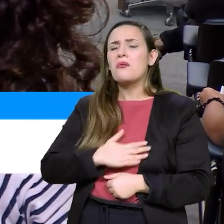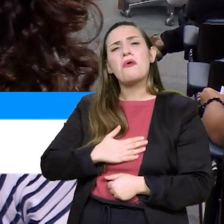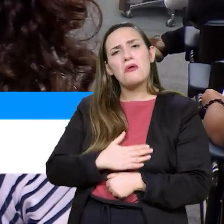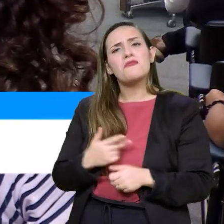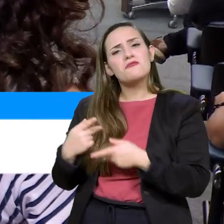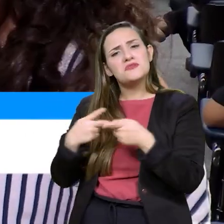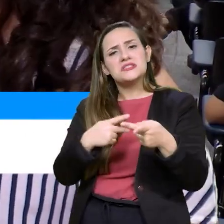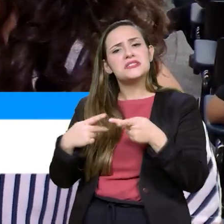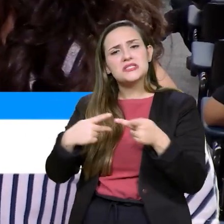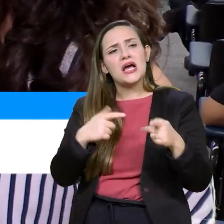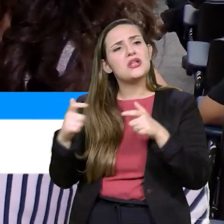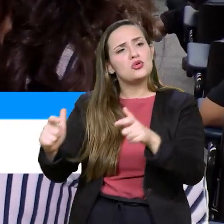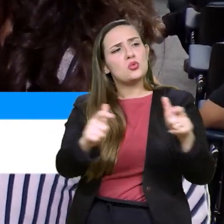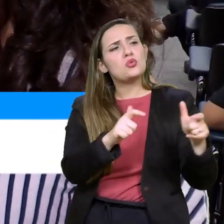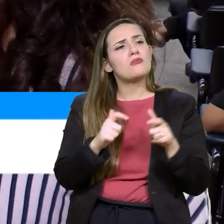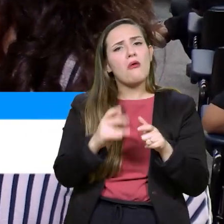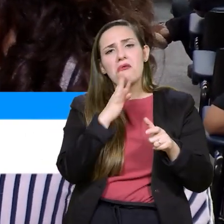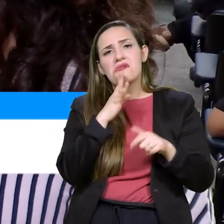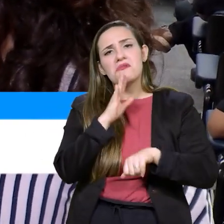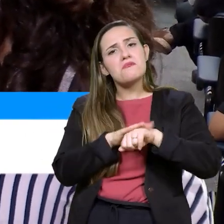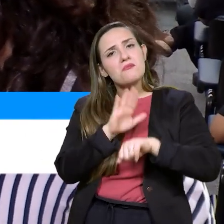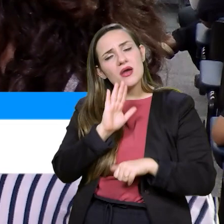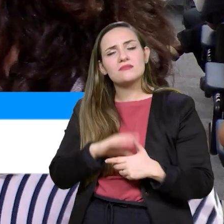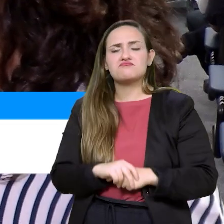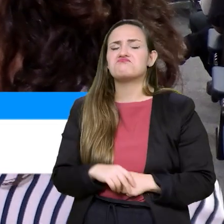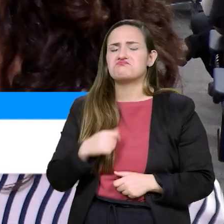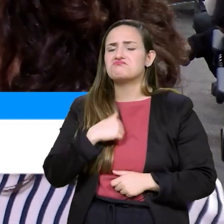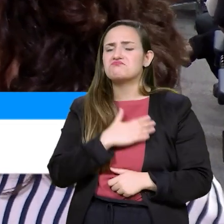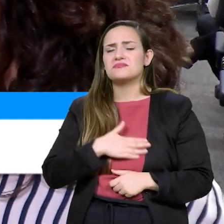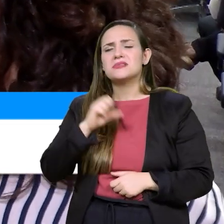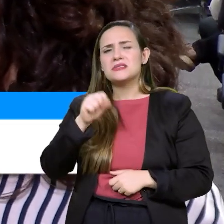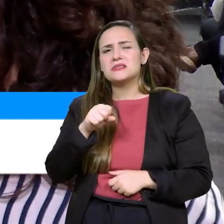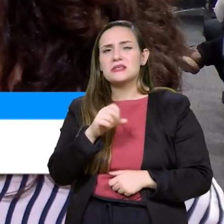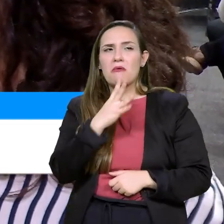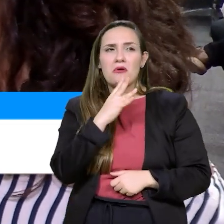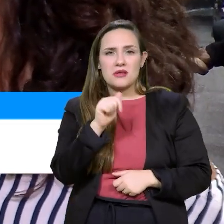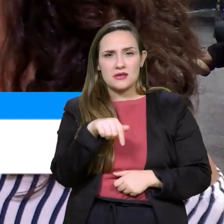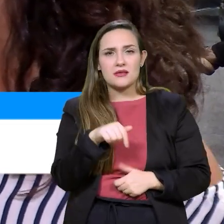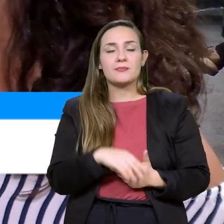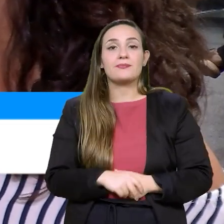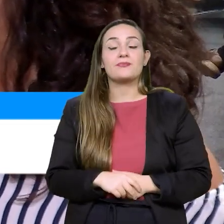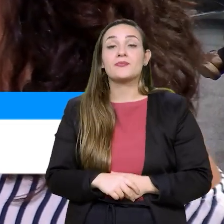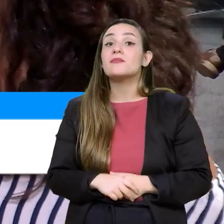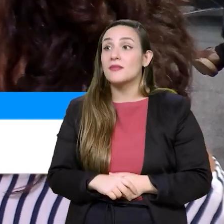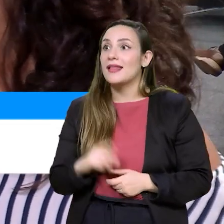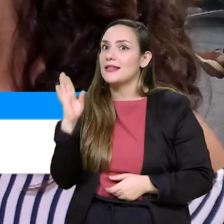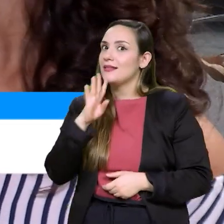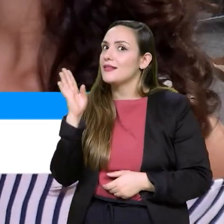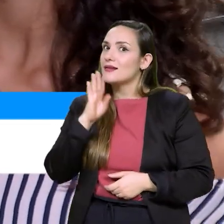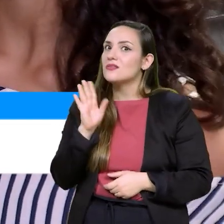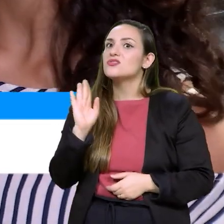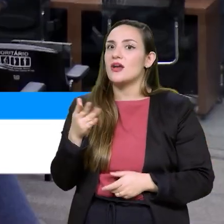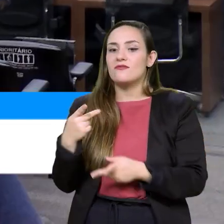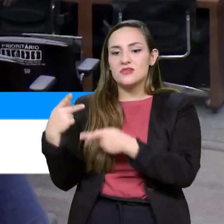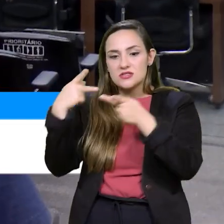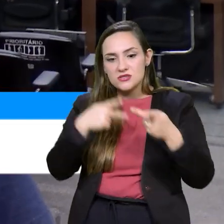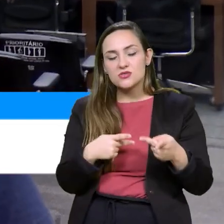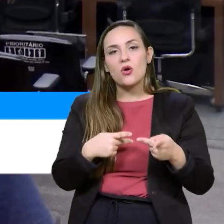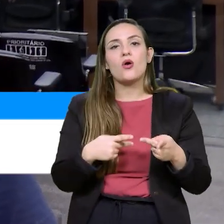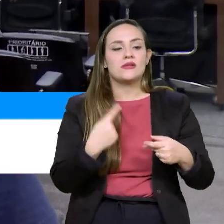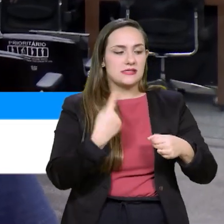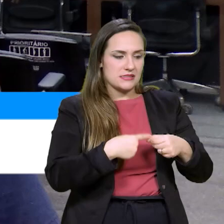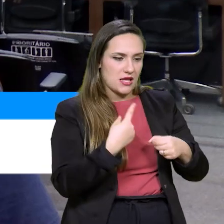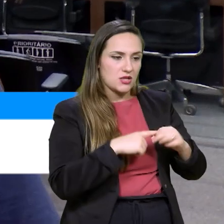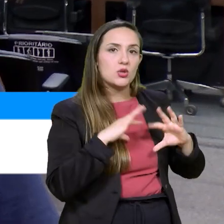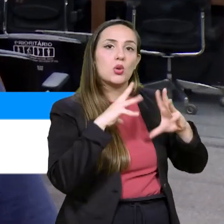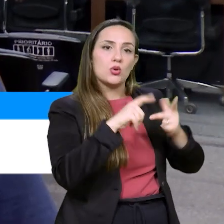vereadora. Eu gosto de visitar os lugares, conhecer melhor. Eu estou gostando de visitar aqui. Está sendo bem